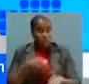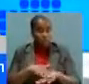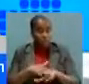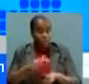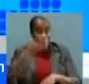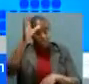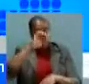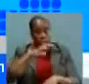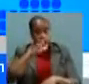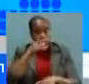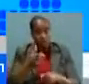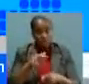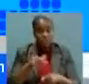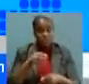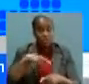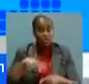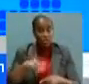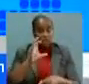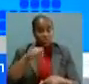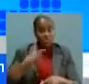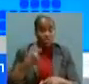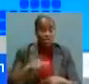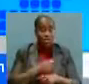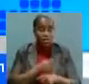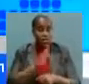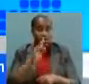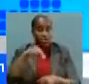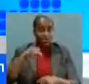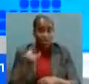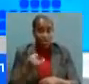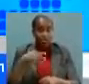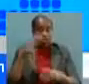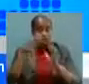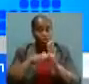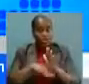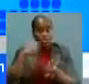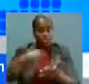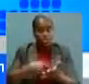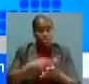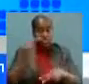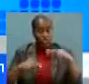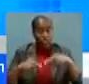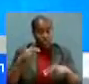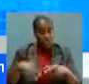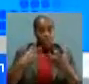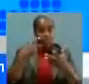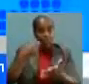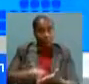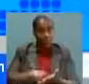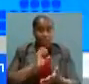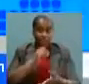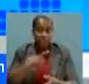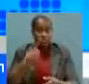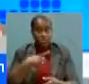que Cabo Verde está a trabalhar com o FMI num programa de assistência financeira para saldar a dívida. Um dia depois, Olavo Correia, também